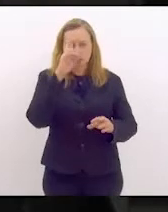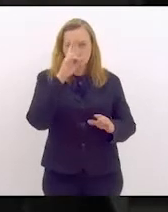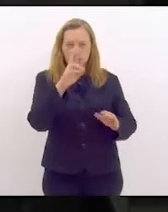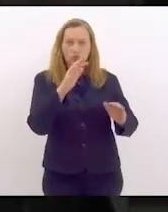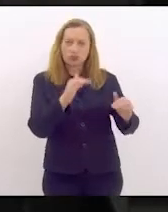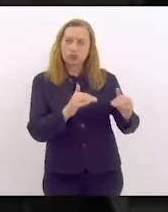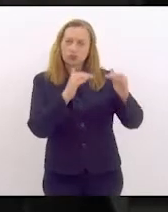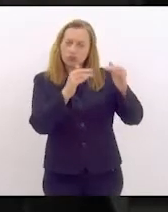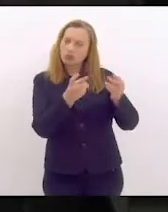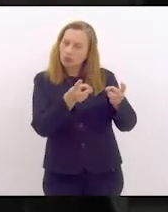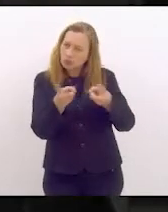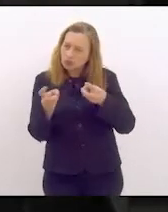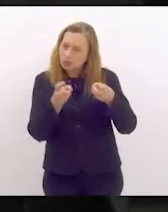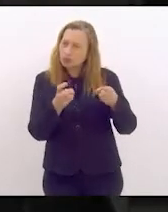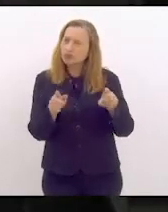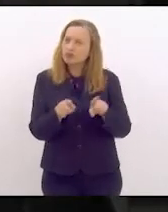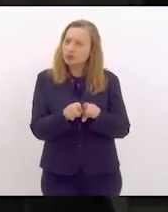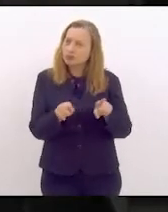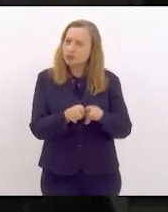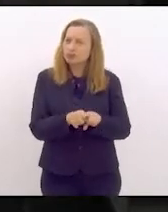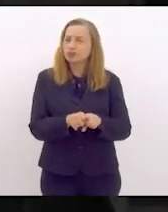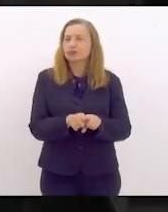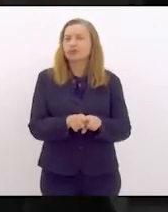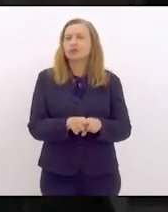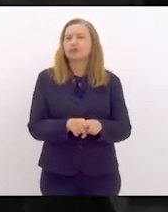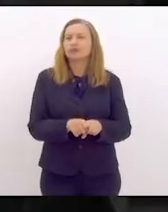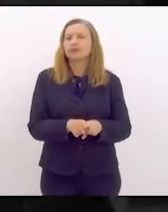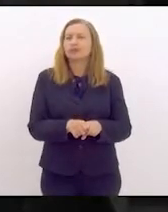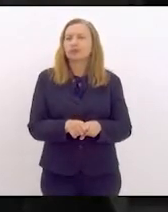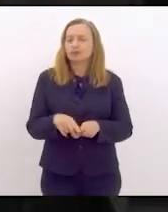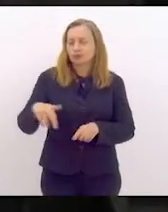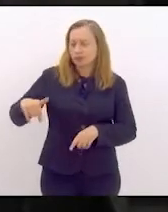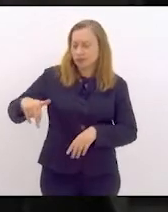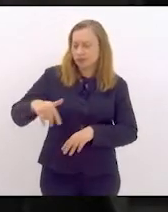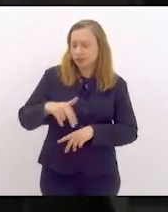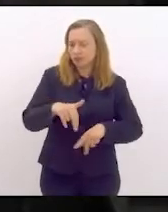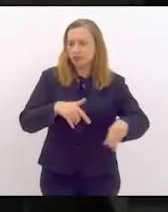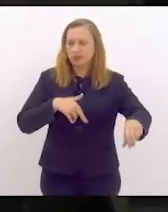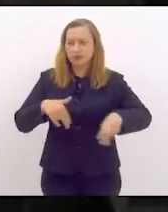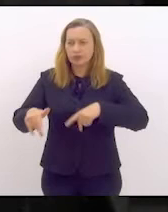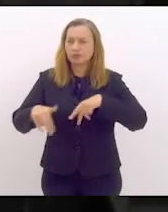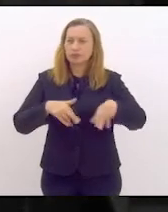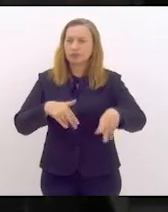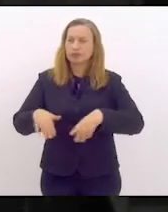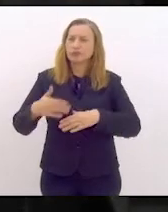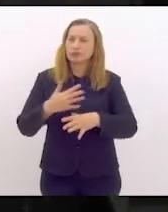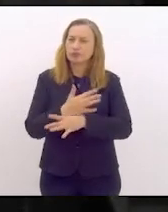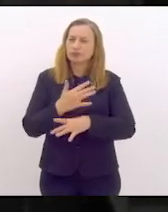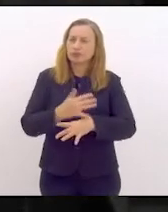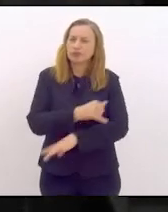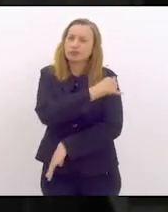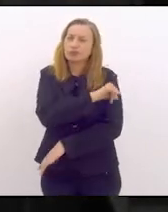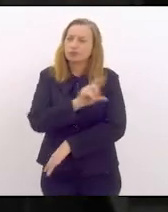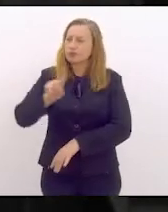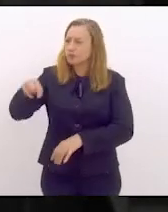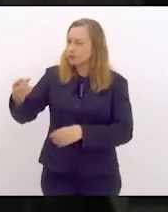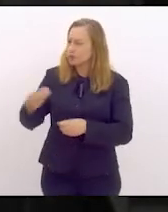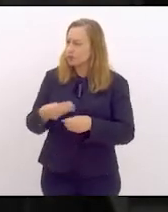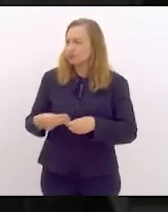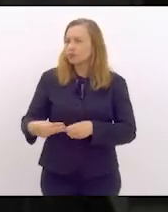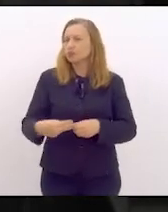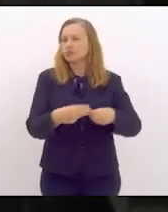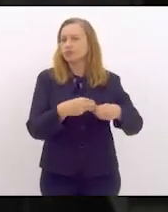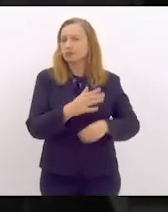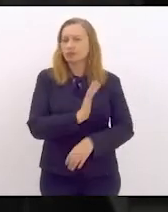é observadora, ao transitar pela cidade do Rio de Janeiro e outros municípios da nossa